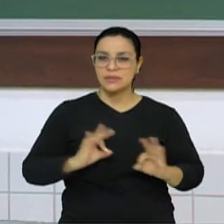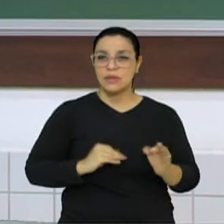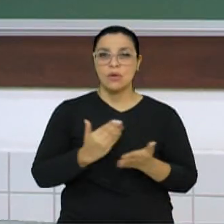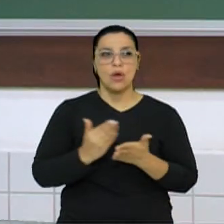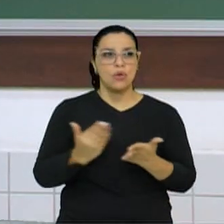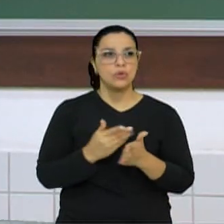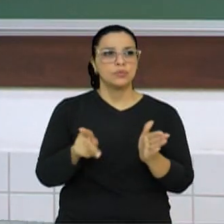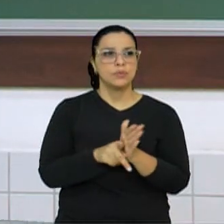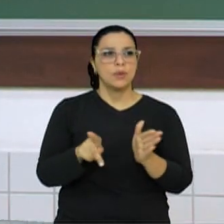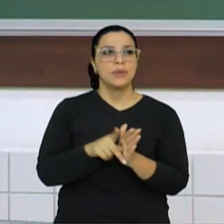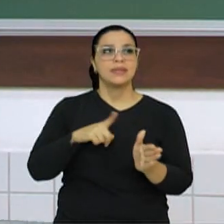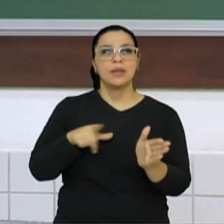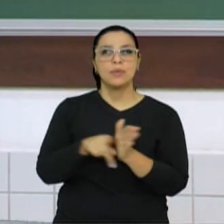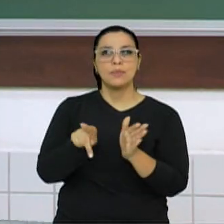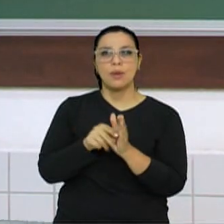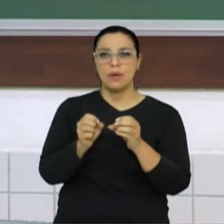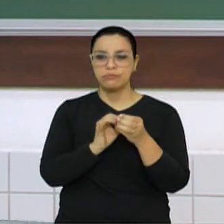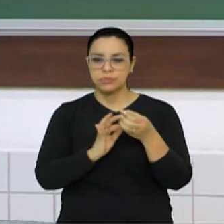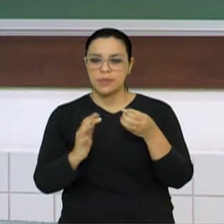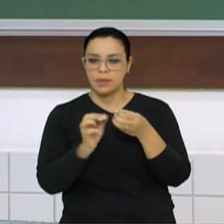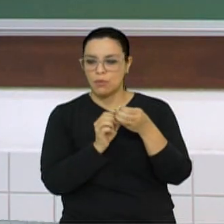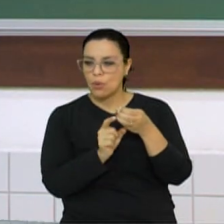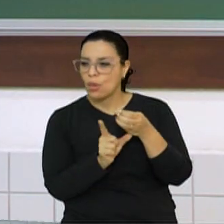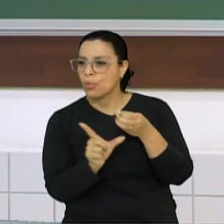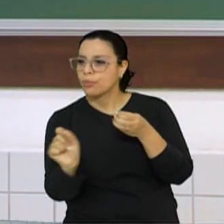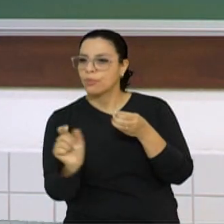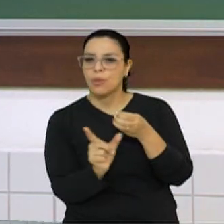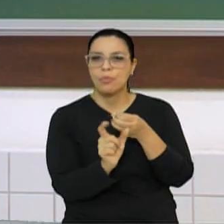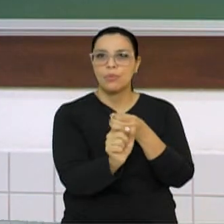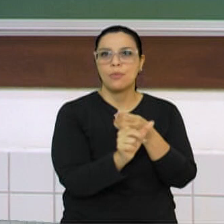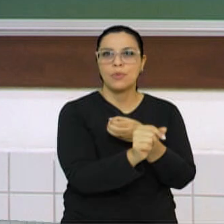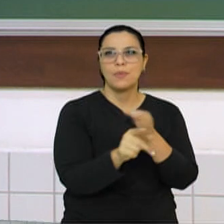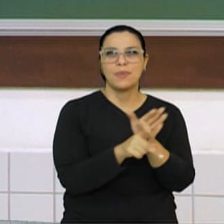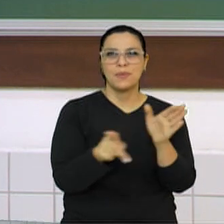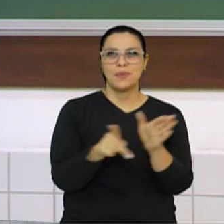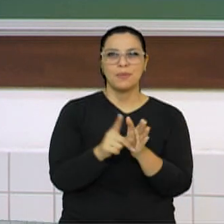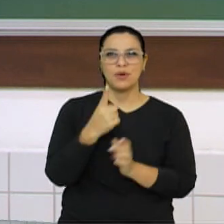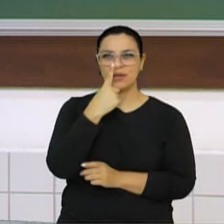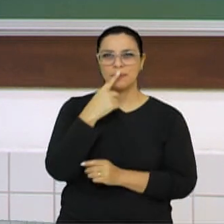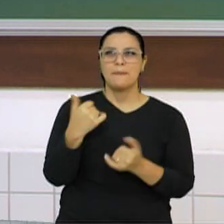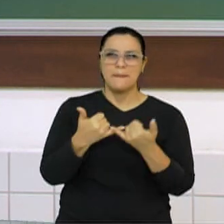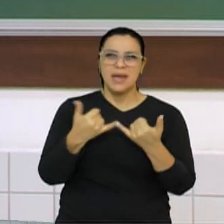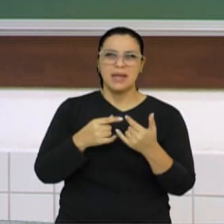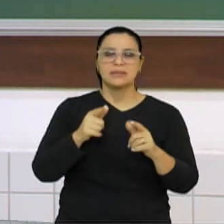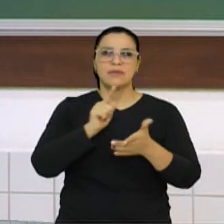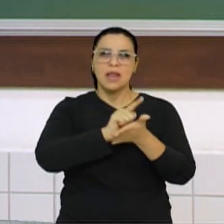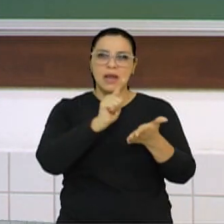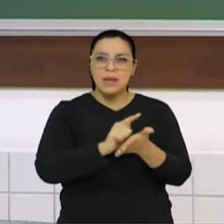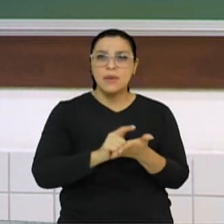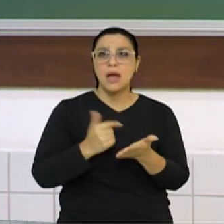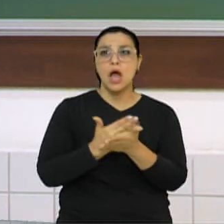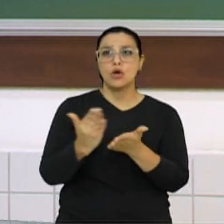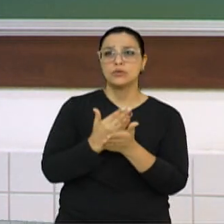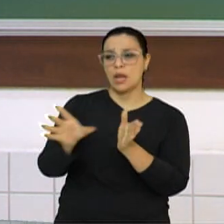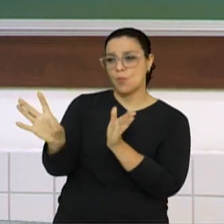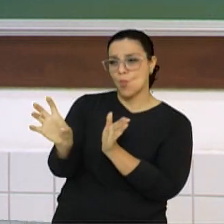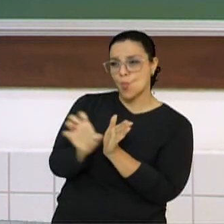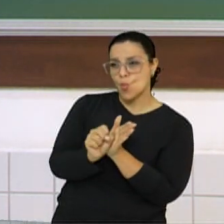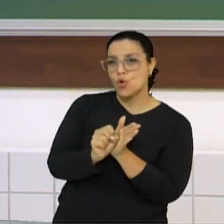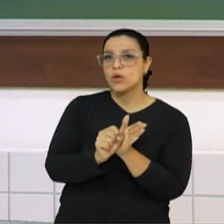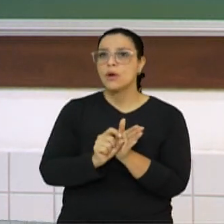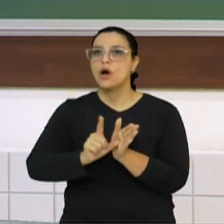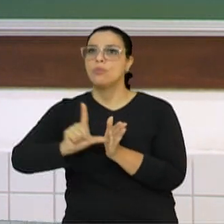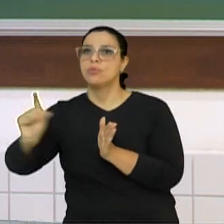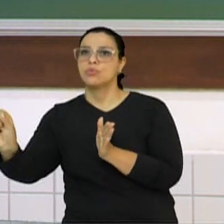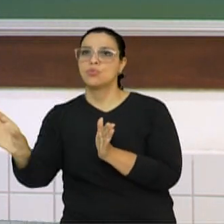sair aqui pela membrana plasmática. Lembrando que essa membrana plasmática seleciona o que entra e o que sai da